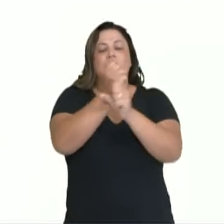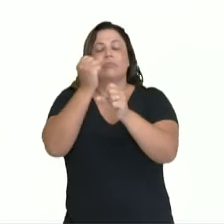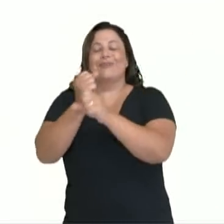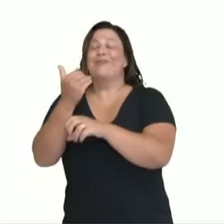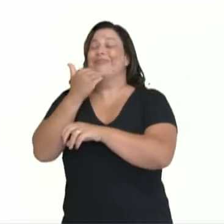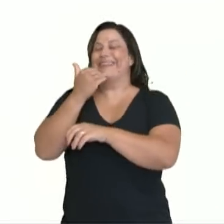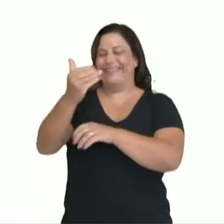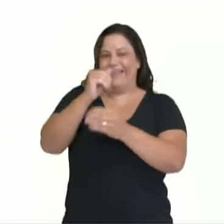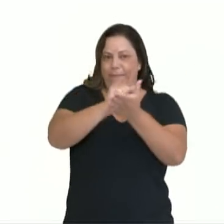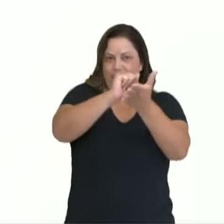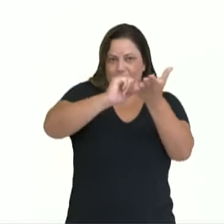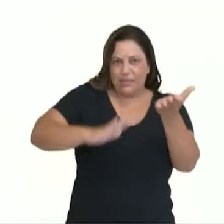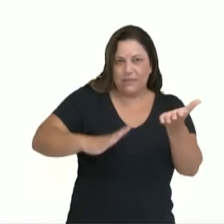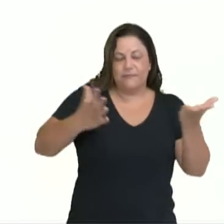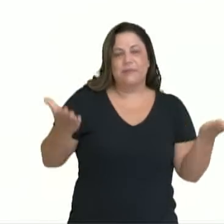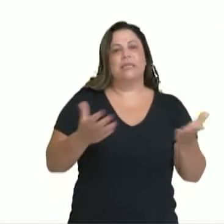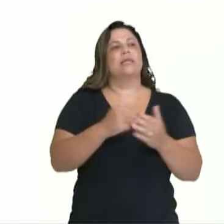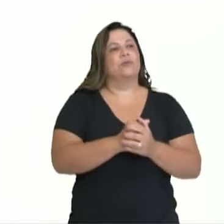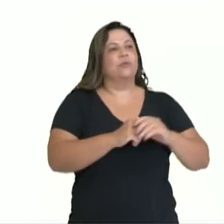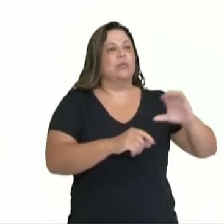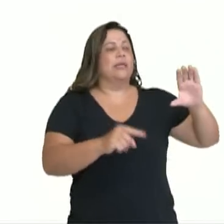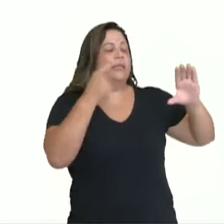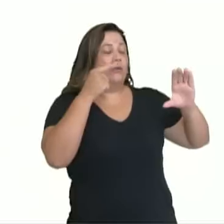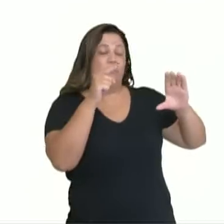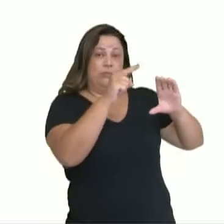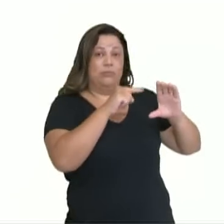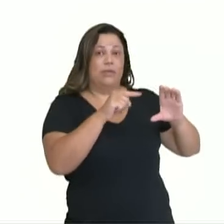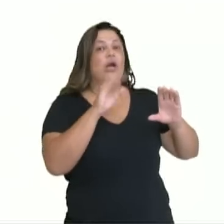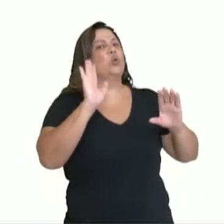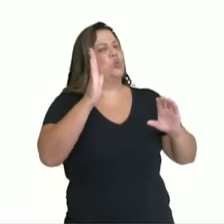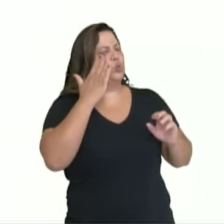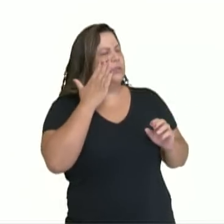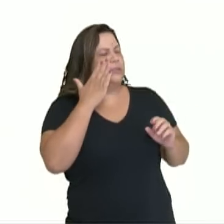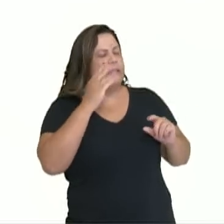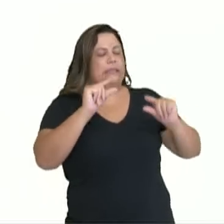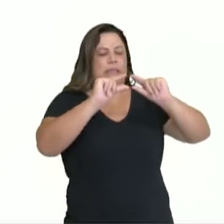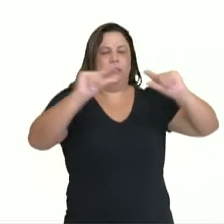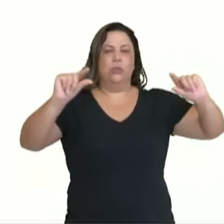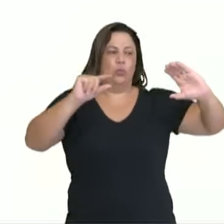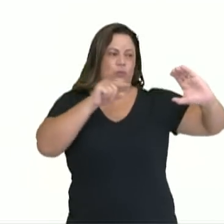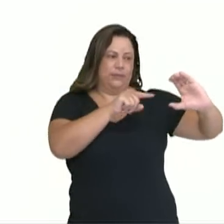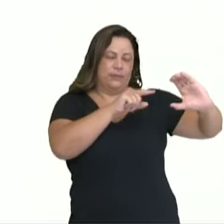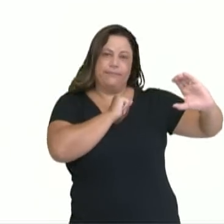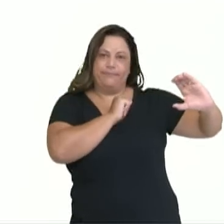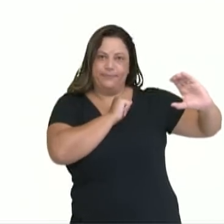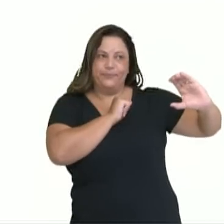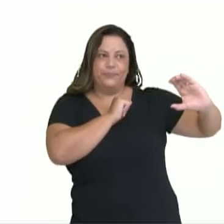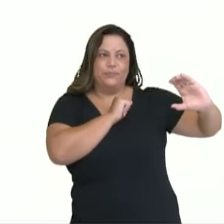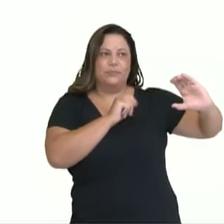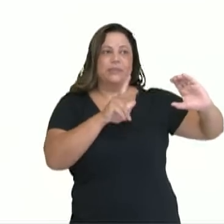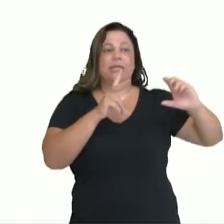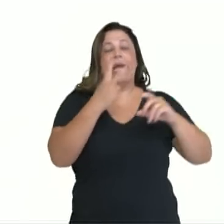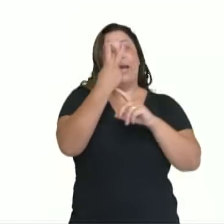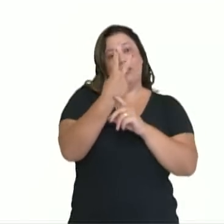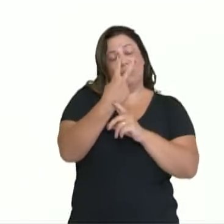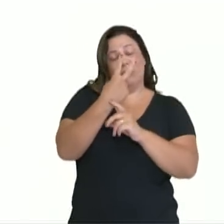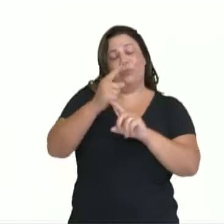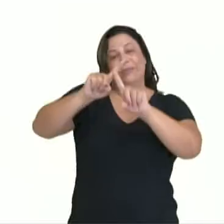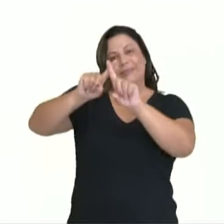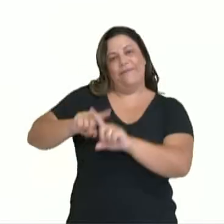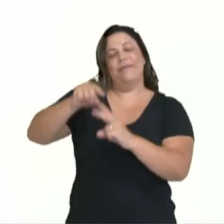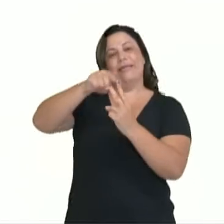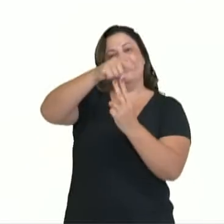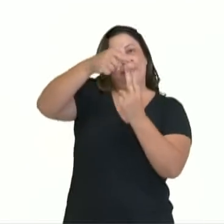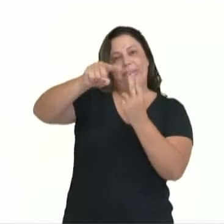no exercício. Então, da figura eu tiro. Eu já sei, então, que o comprimento de uma circunferência é 2 vezes π vezes